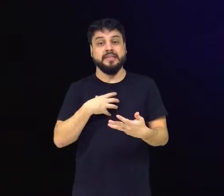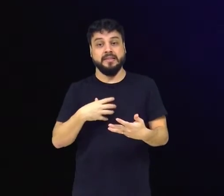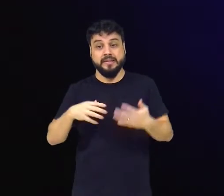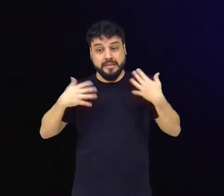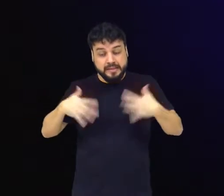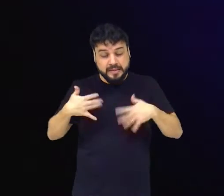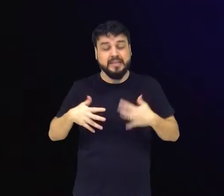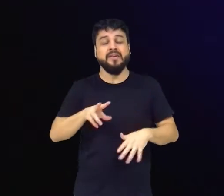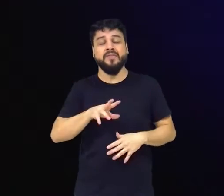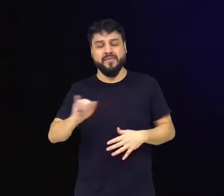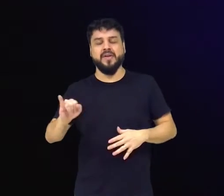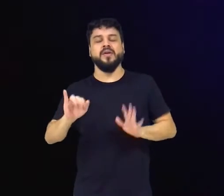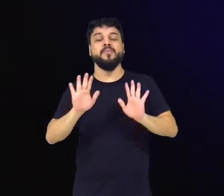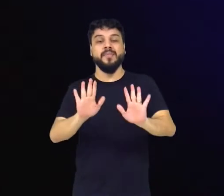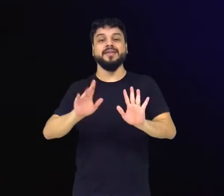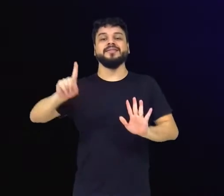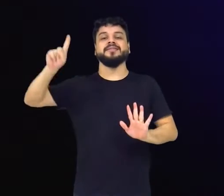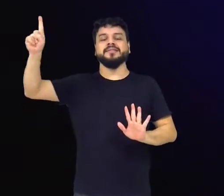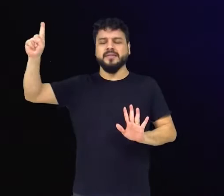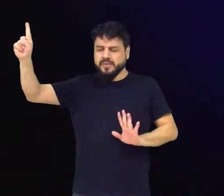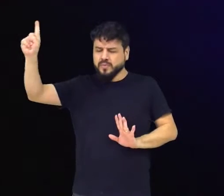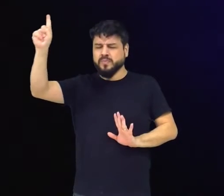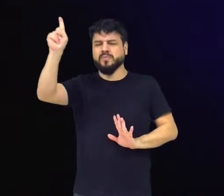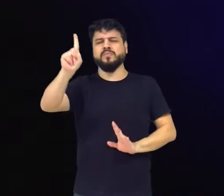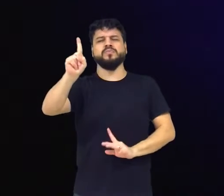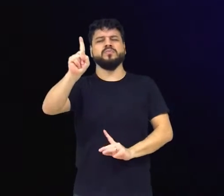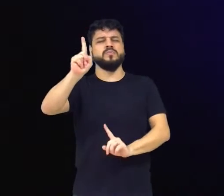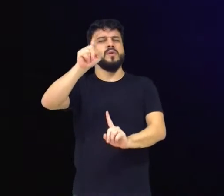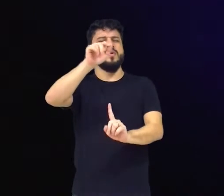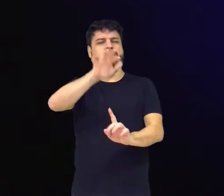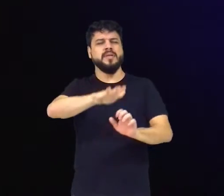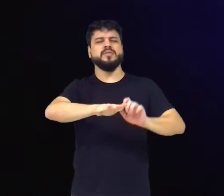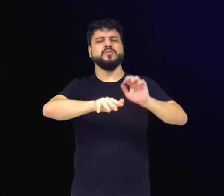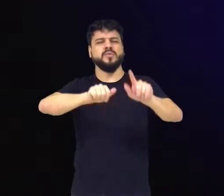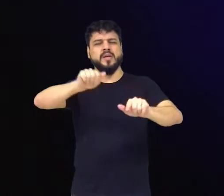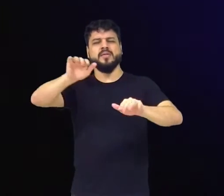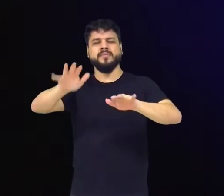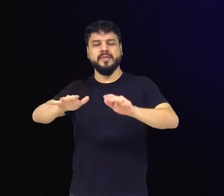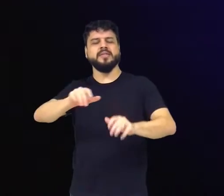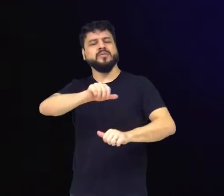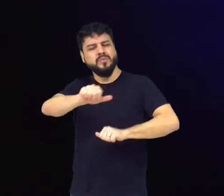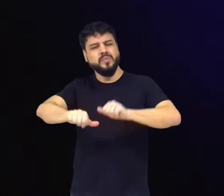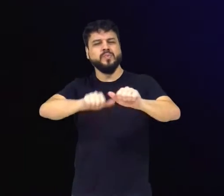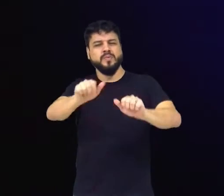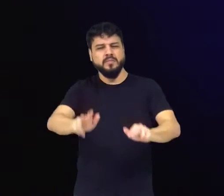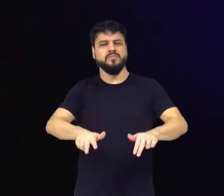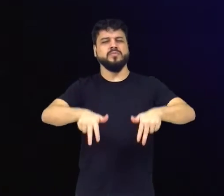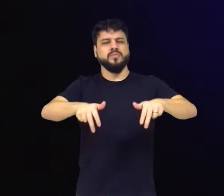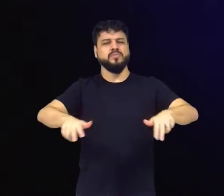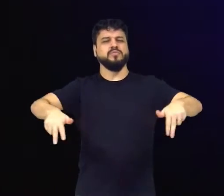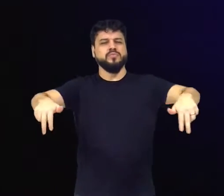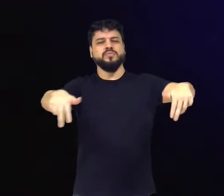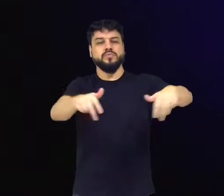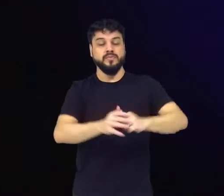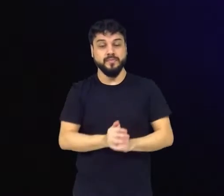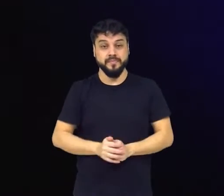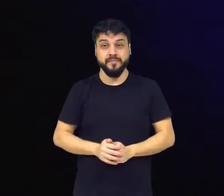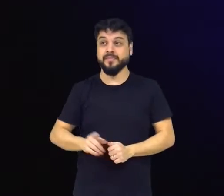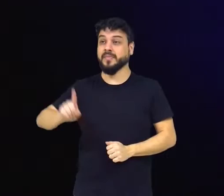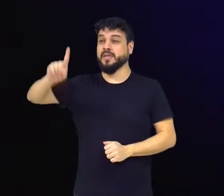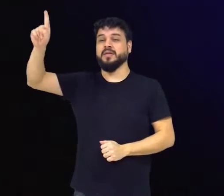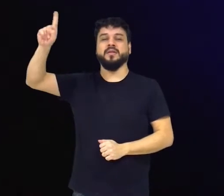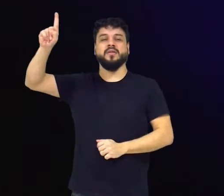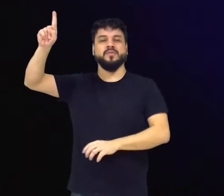O consolo da parte do Senhor que viria através da promessa de restauração. A mão poderosa de